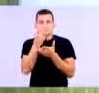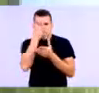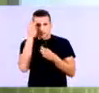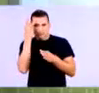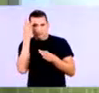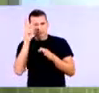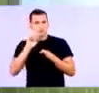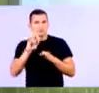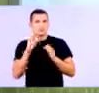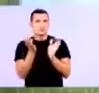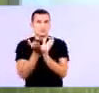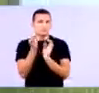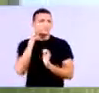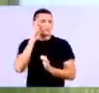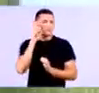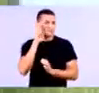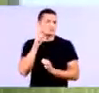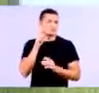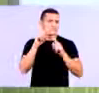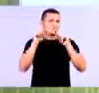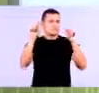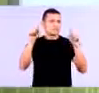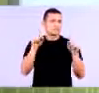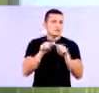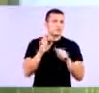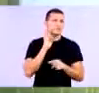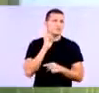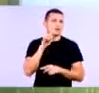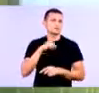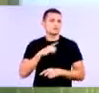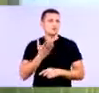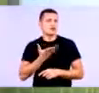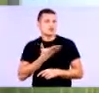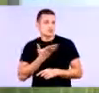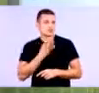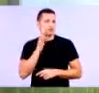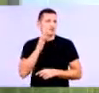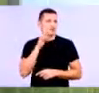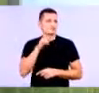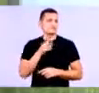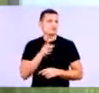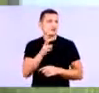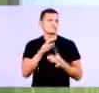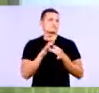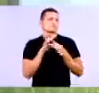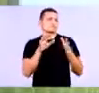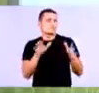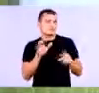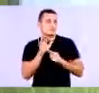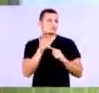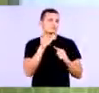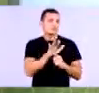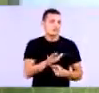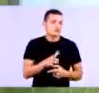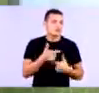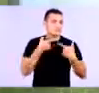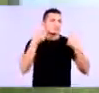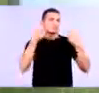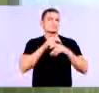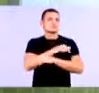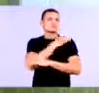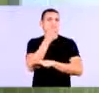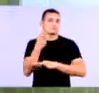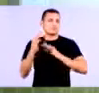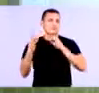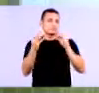funcionário legal que você deve ter? Né? Um amigo legal, está sempre disponível para atender, sorridente o dia inteiro para